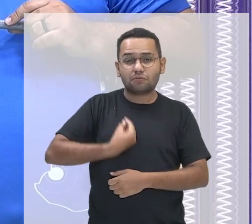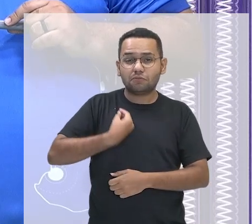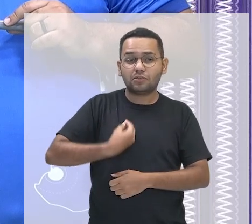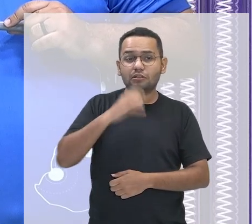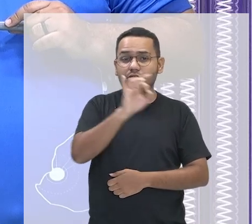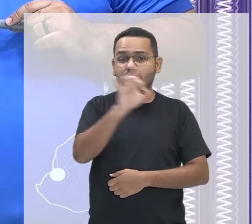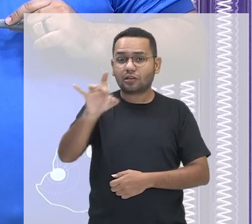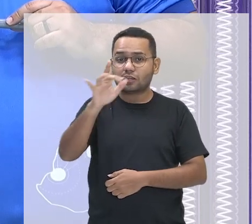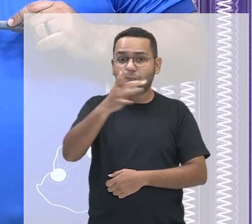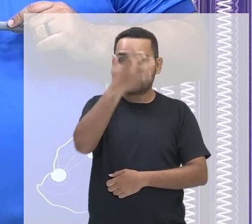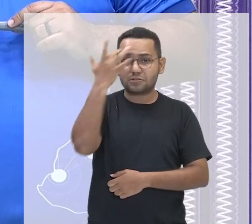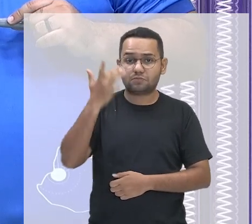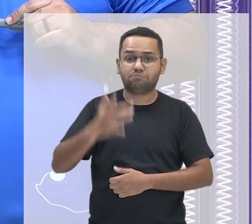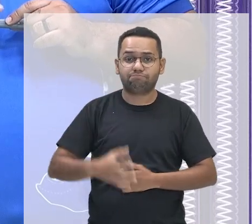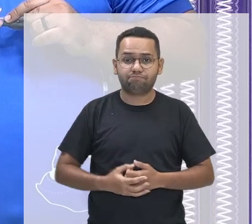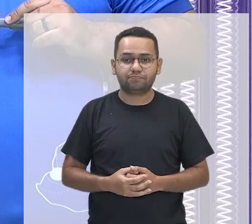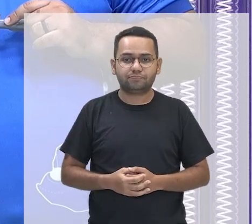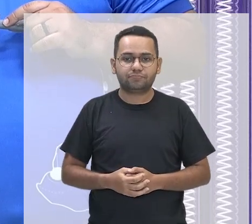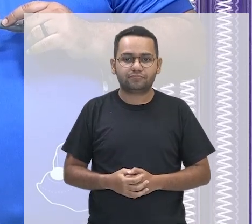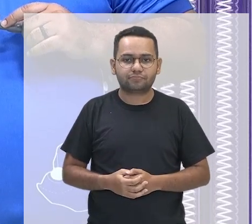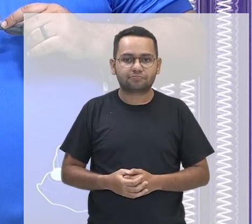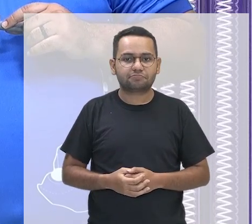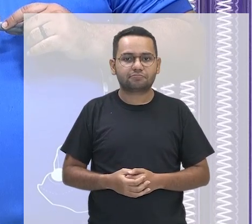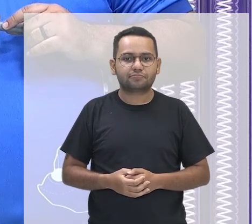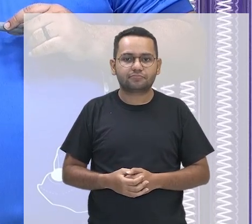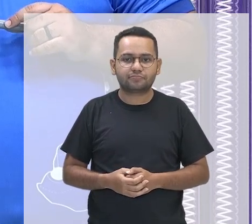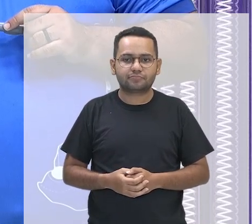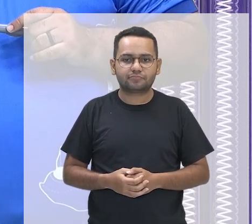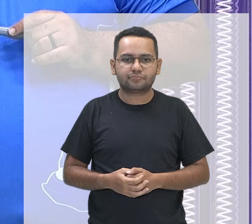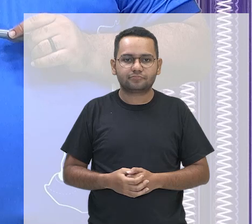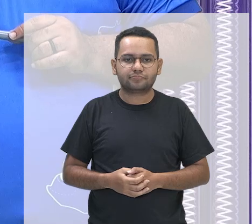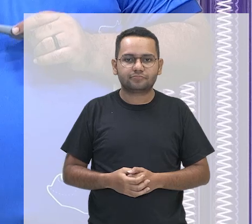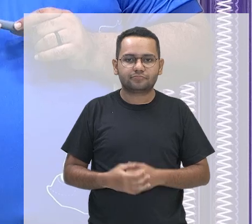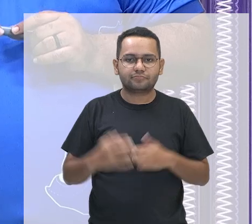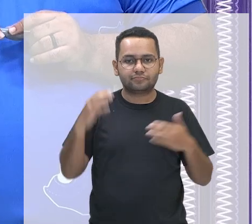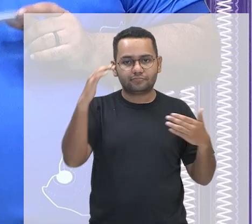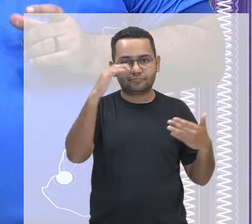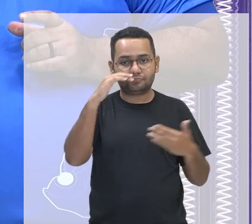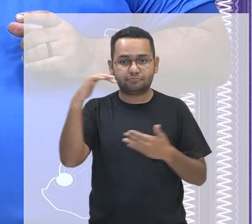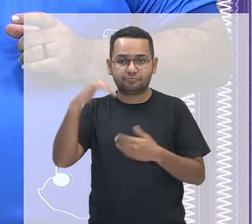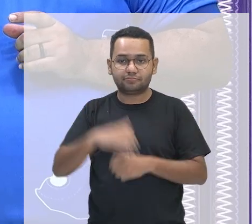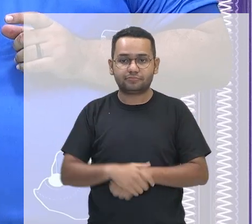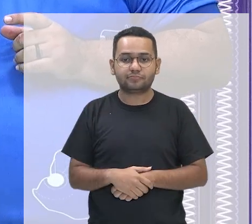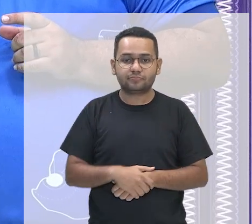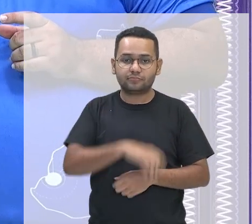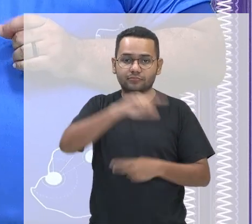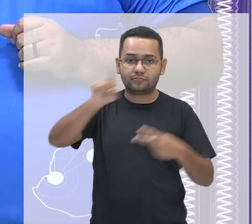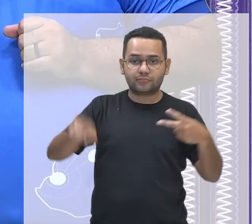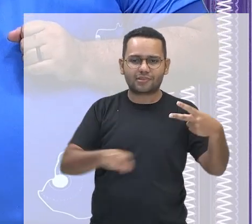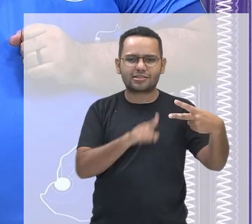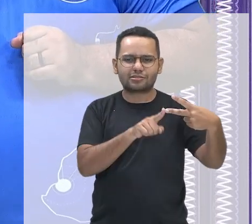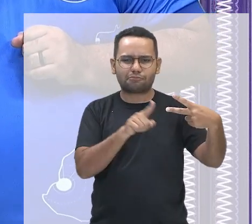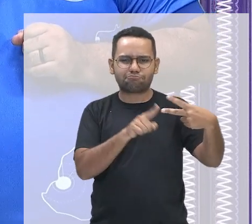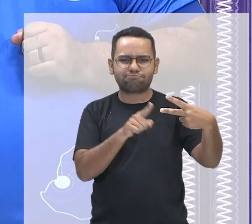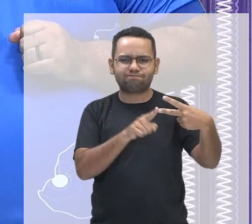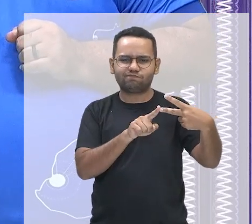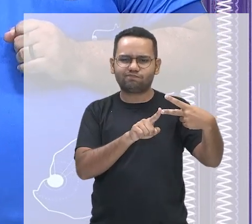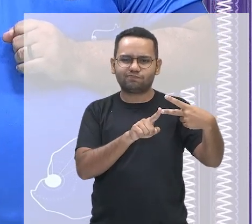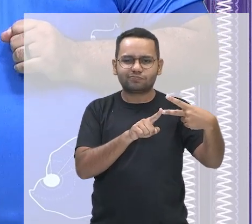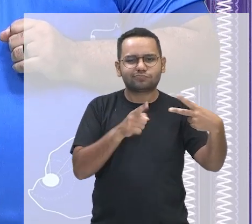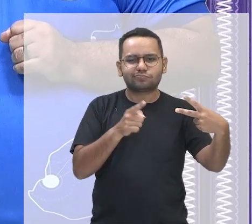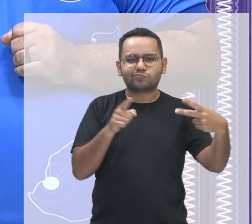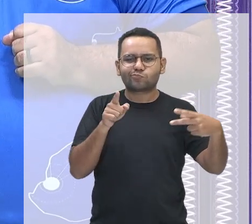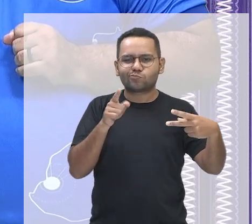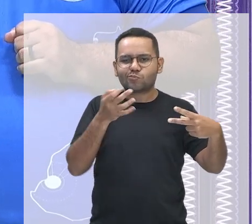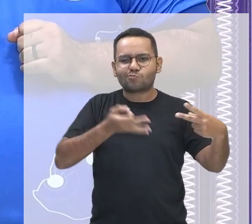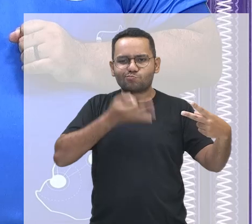cristã. Pelo menos na ética cristã. Nós vamos também ver um segundo exemplo aqui,